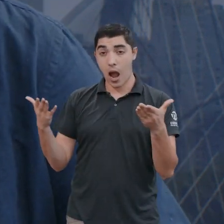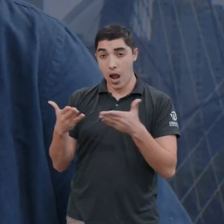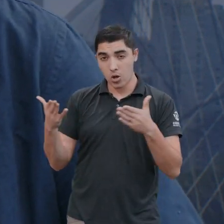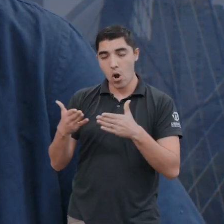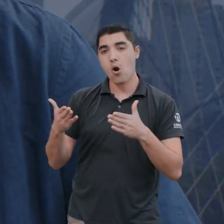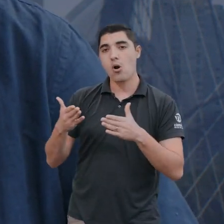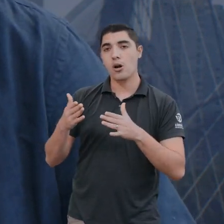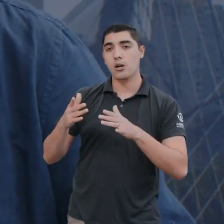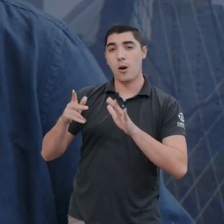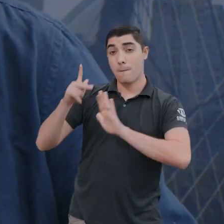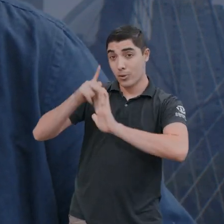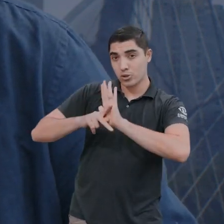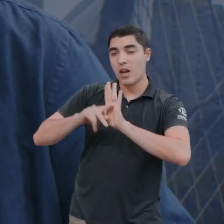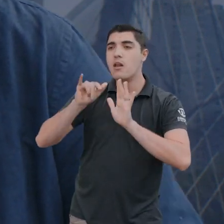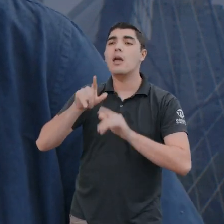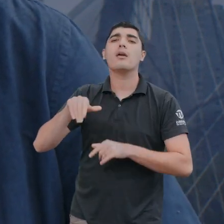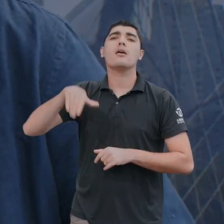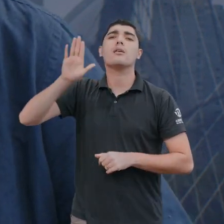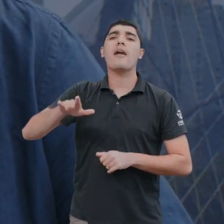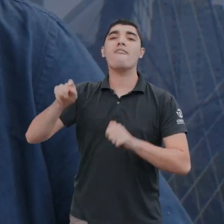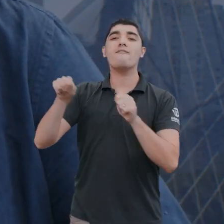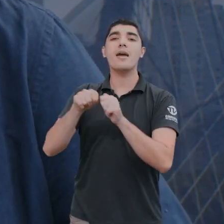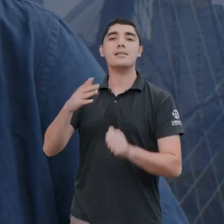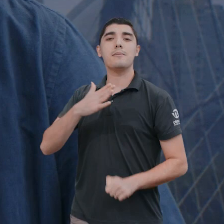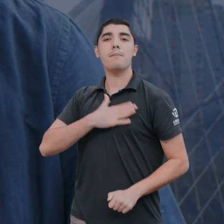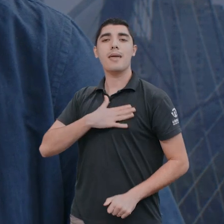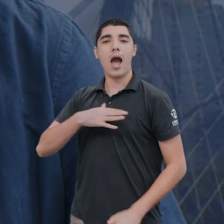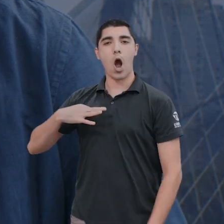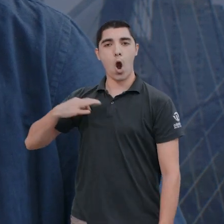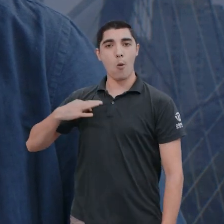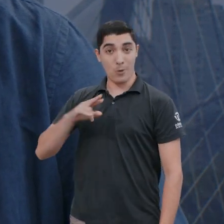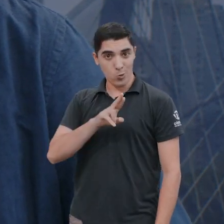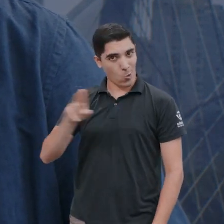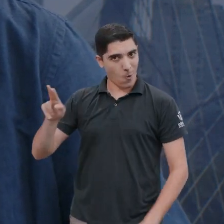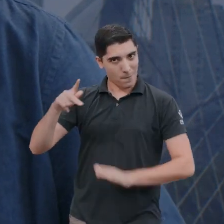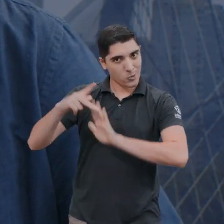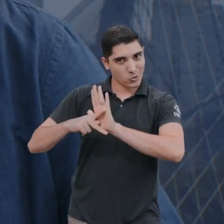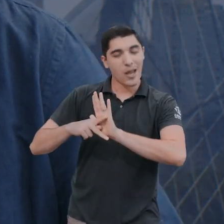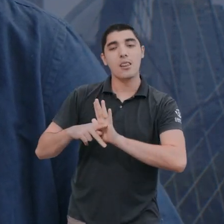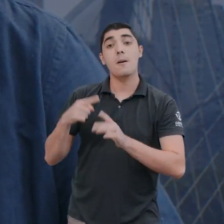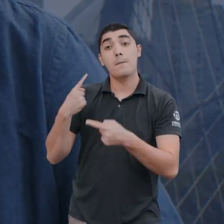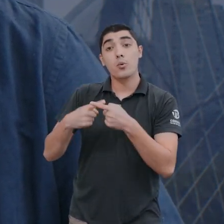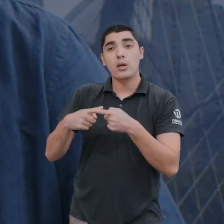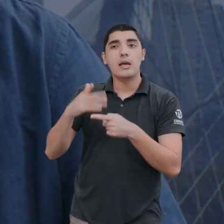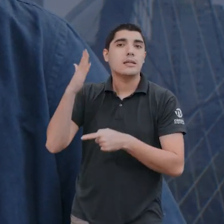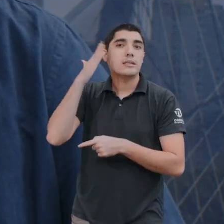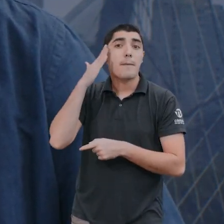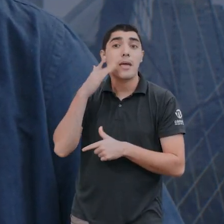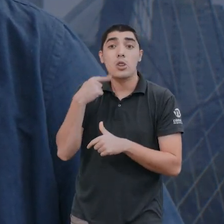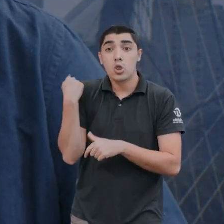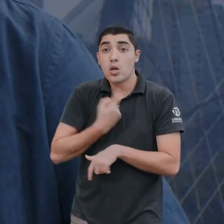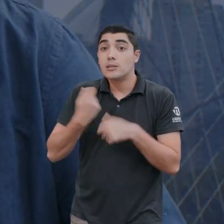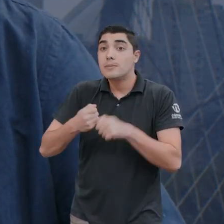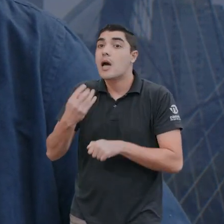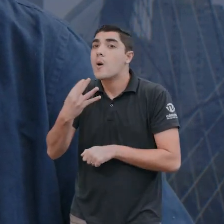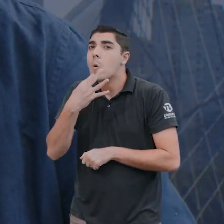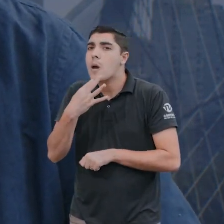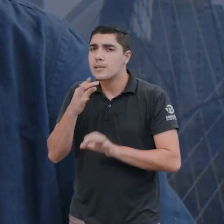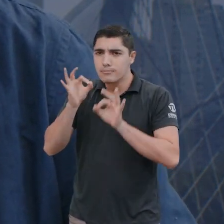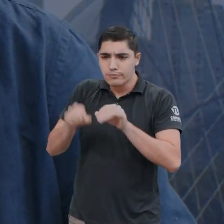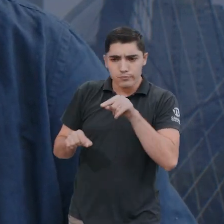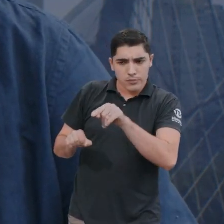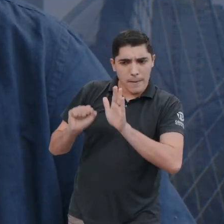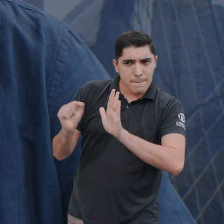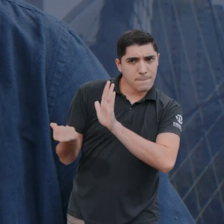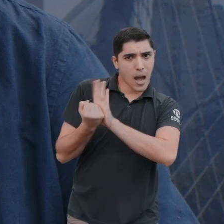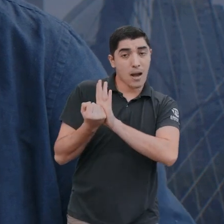movimento, né, de quem fez minhas roupas, compre de quem faz, que leva muito em consideração isso, para que você conheça realmente a